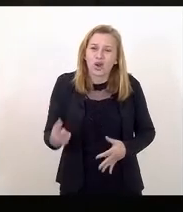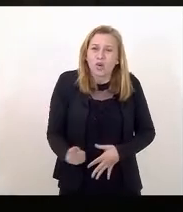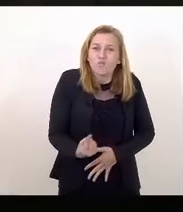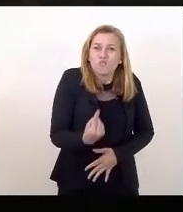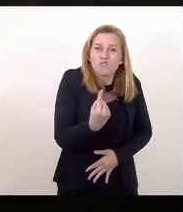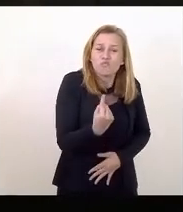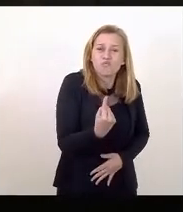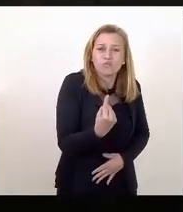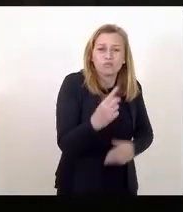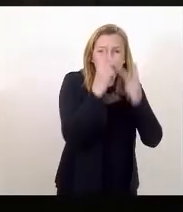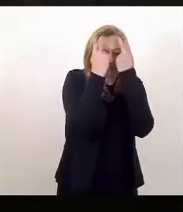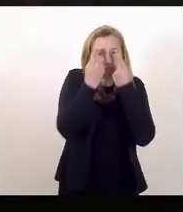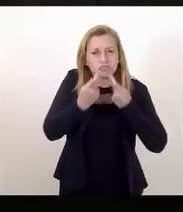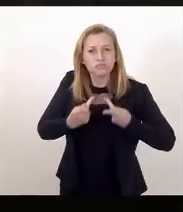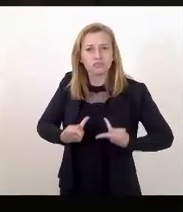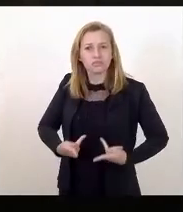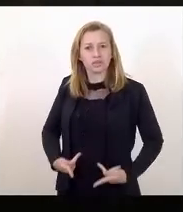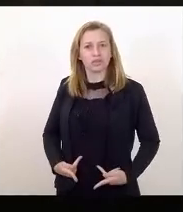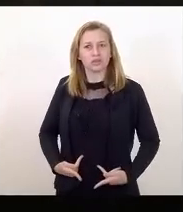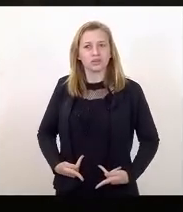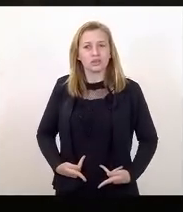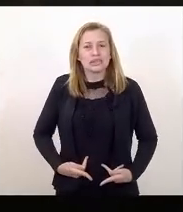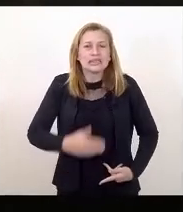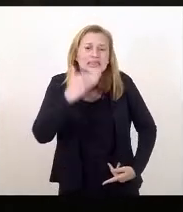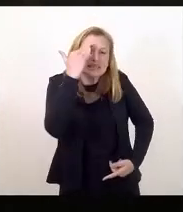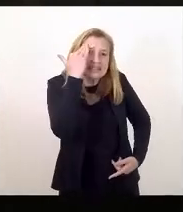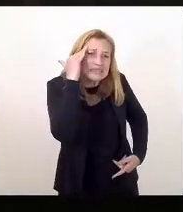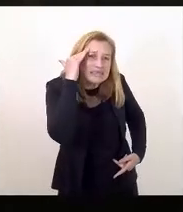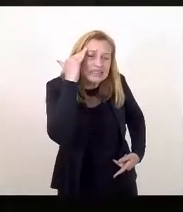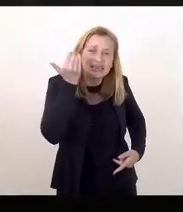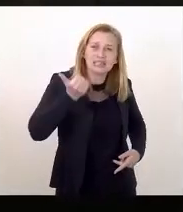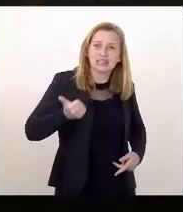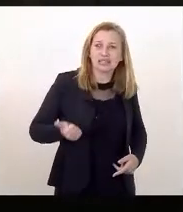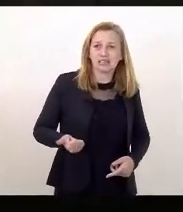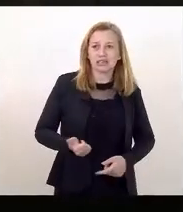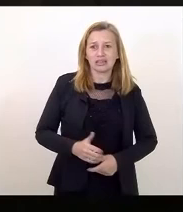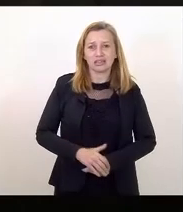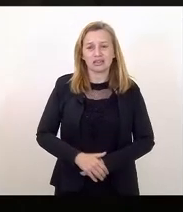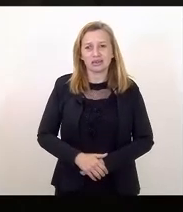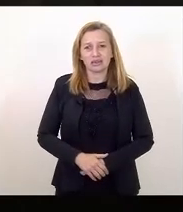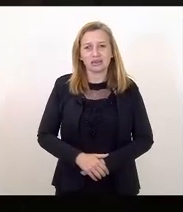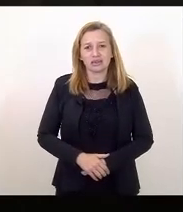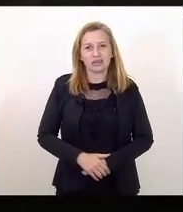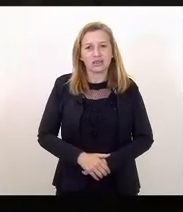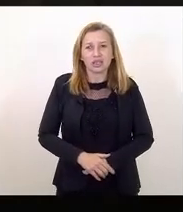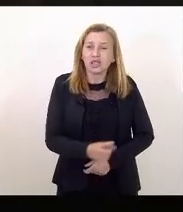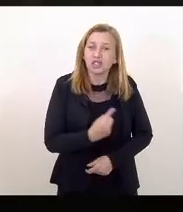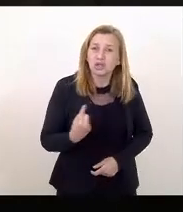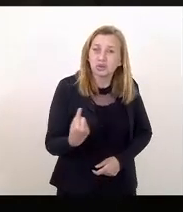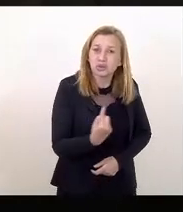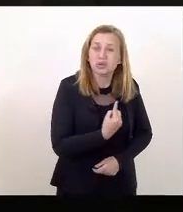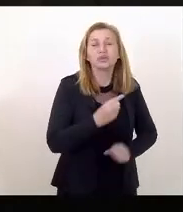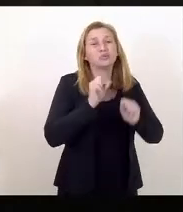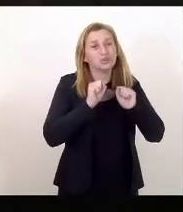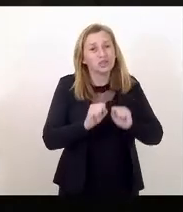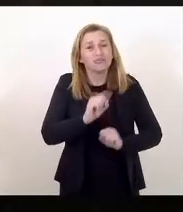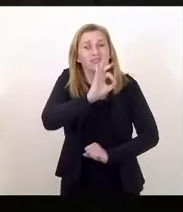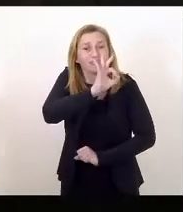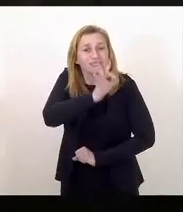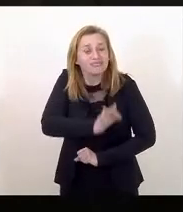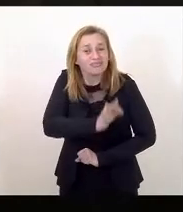humano que entenda e compreenda que nós podemos exatamente